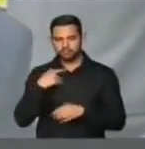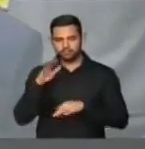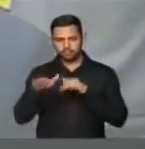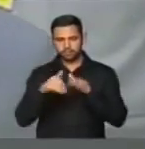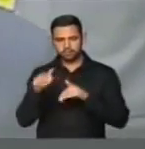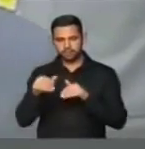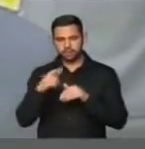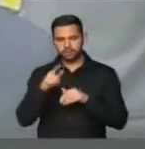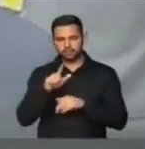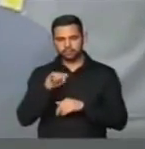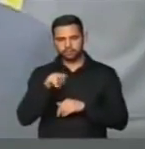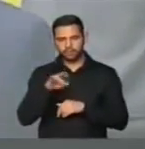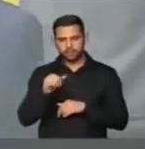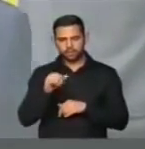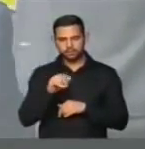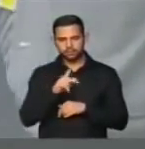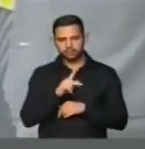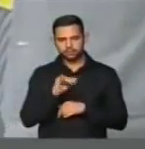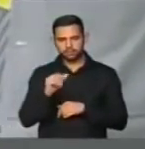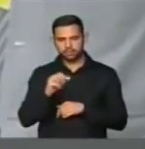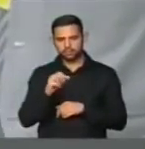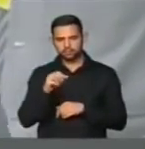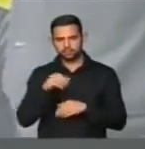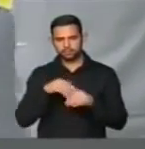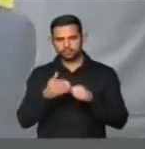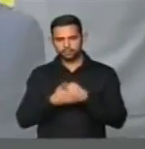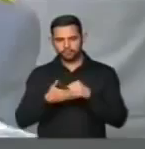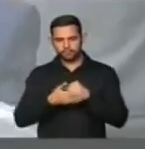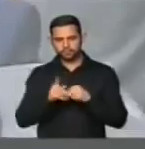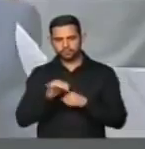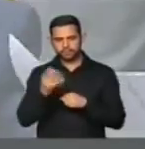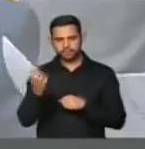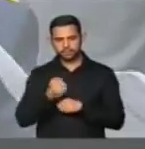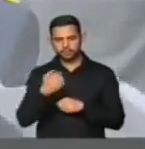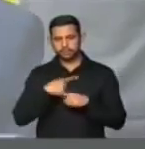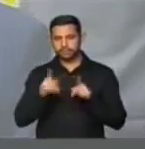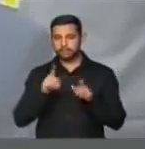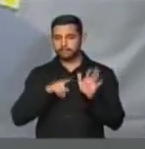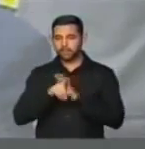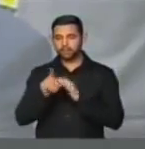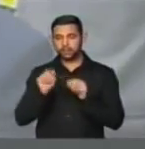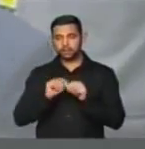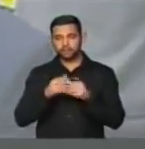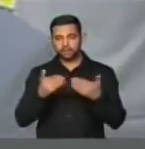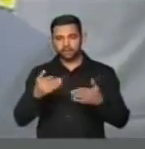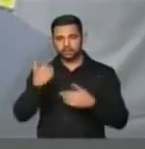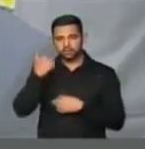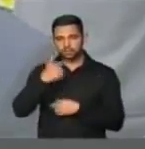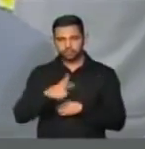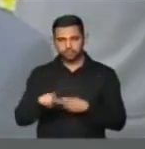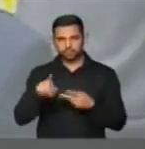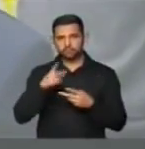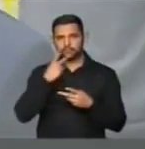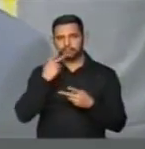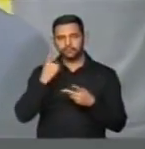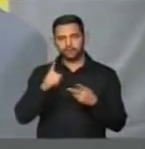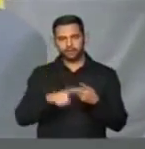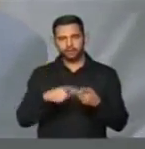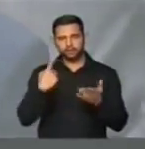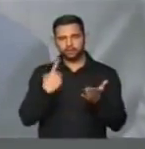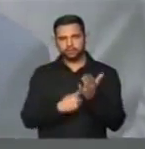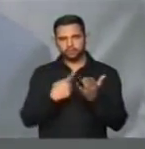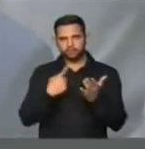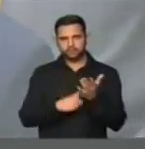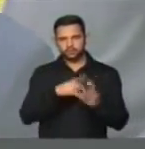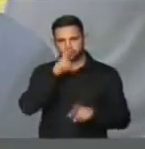convocação do seu Bulai na CPI dos fundos de pensão? Essa é a pergunta que fica. Por isso, mais uma vez, reafirmar o